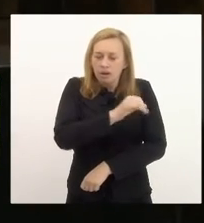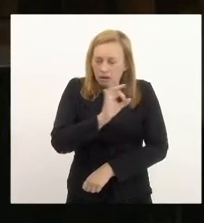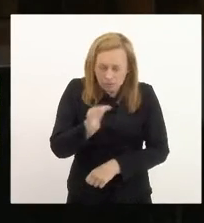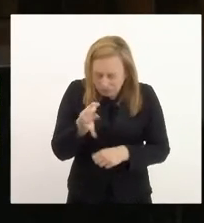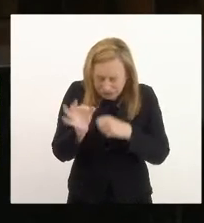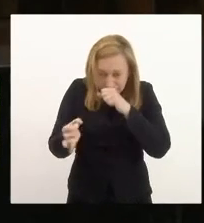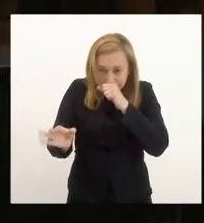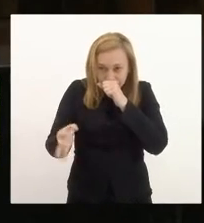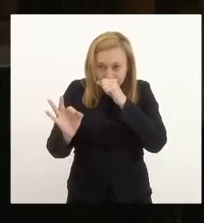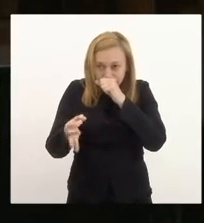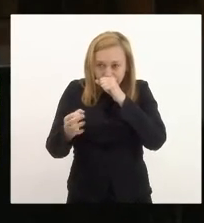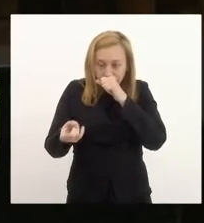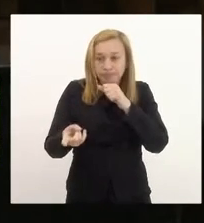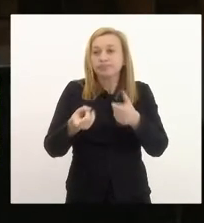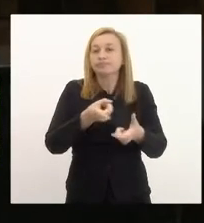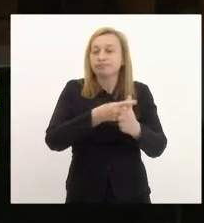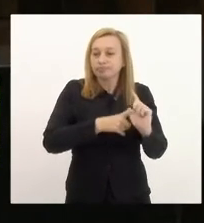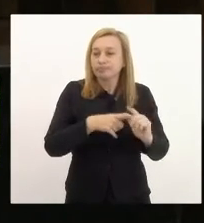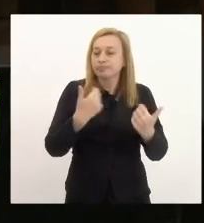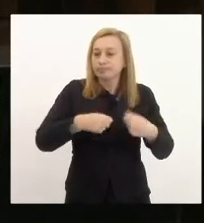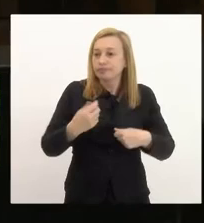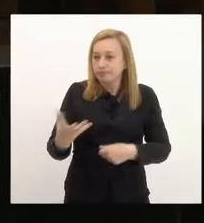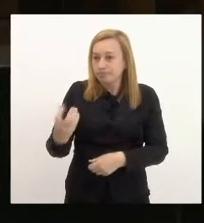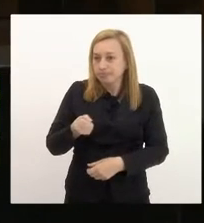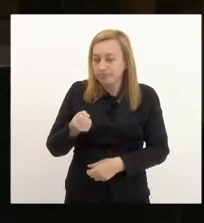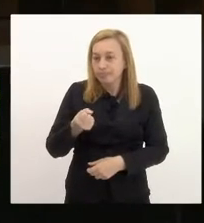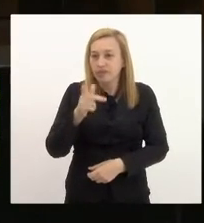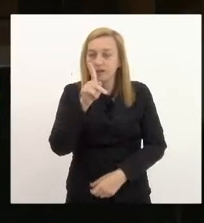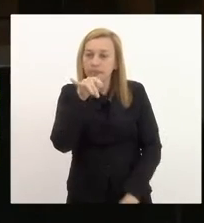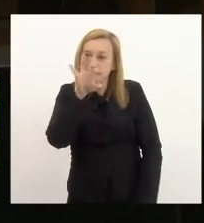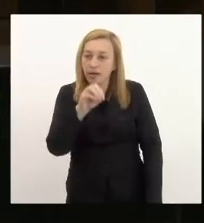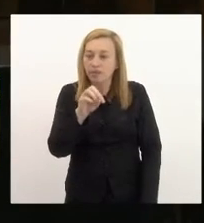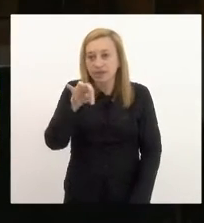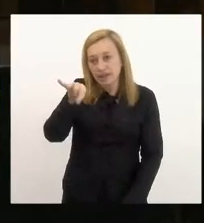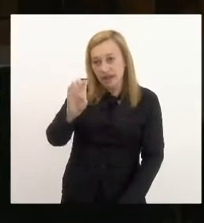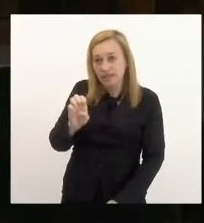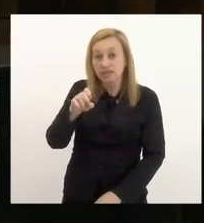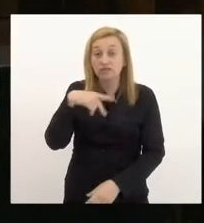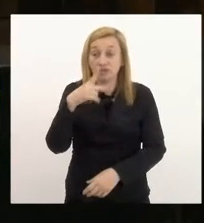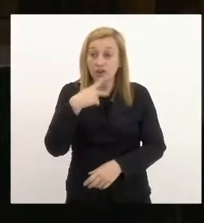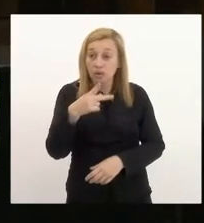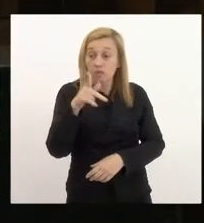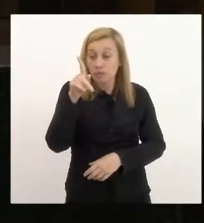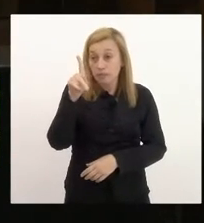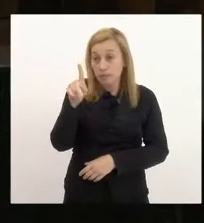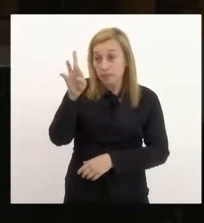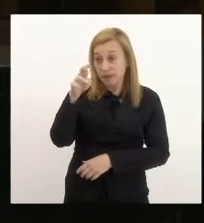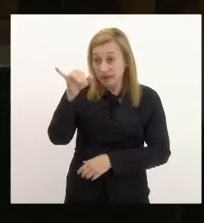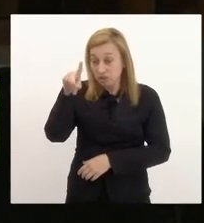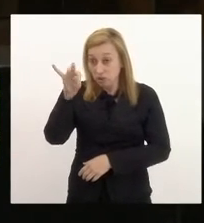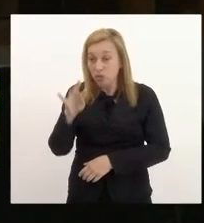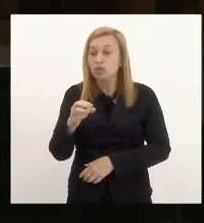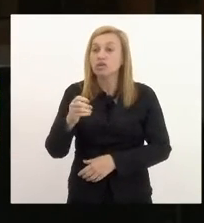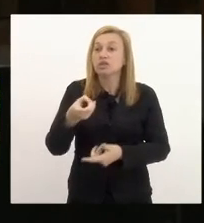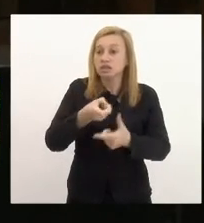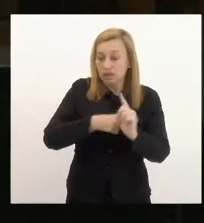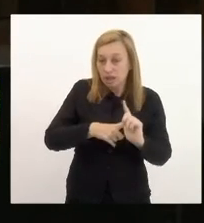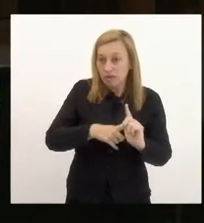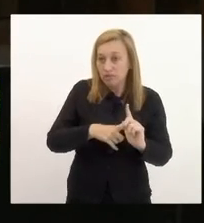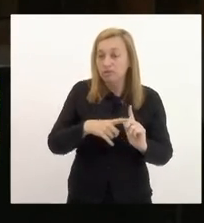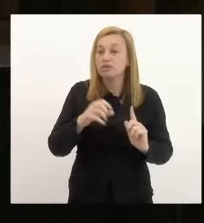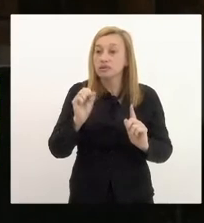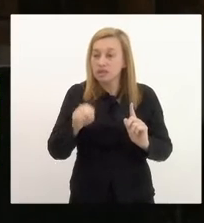fato deve enquanto temos a receber Paulo Guedes sobre o precatórios disse Devo não nego pago quando